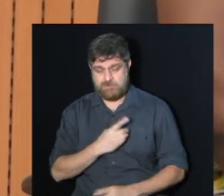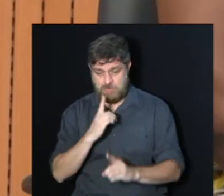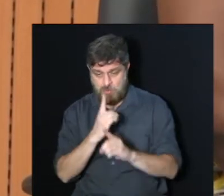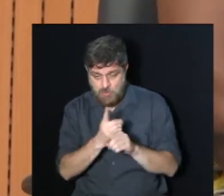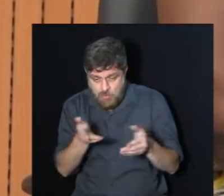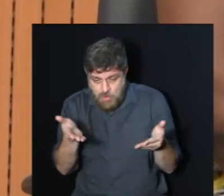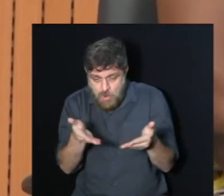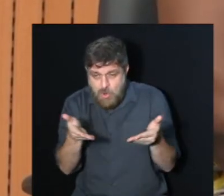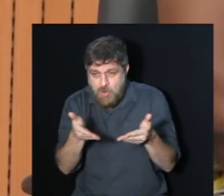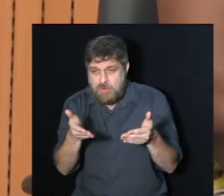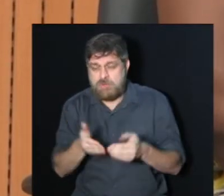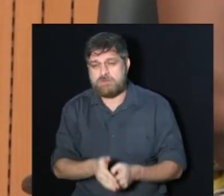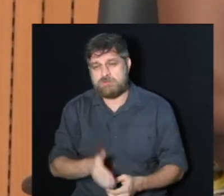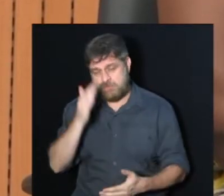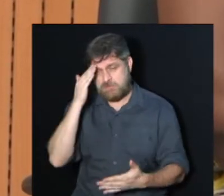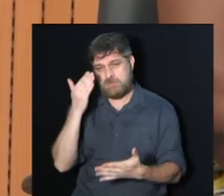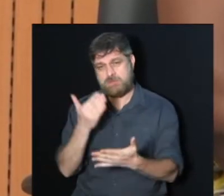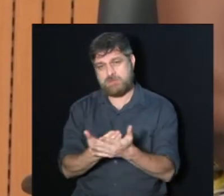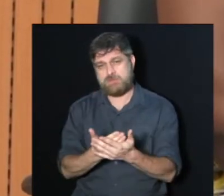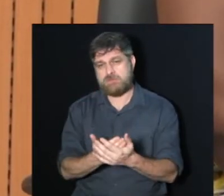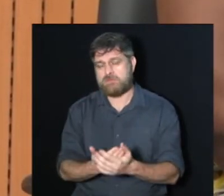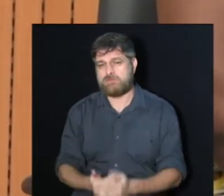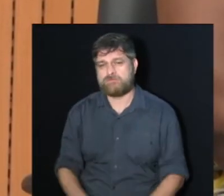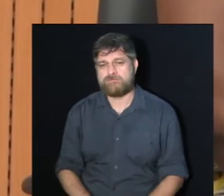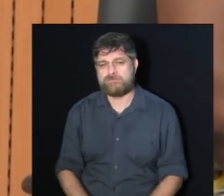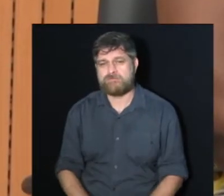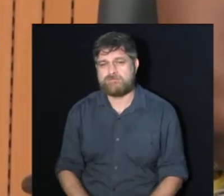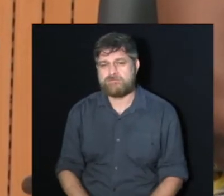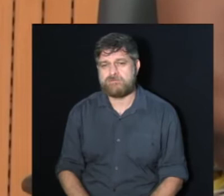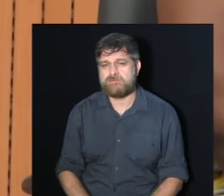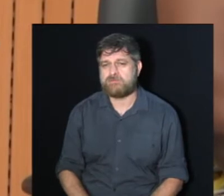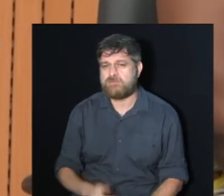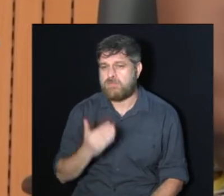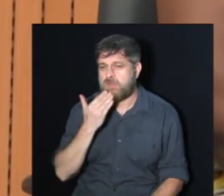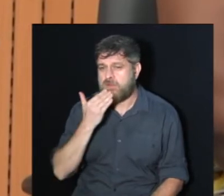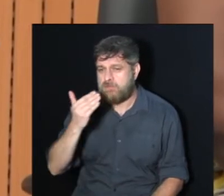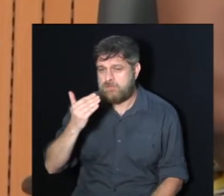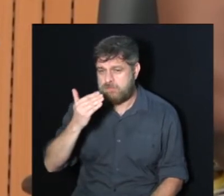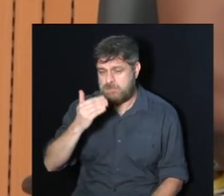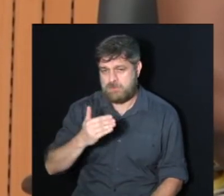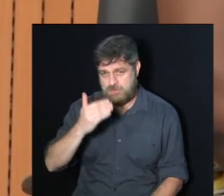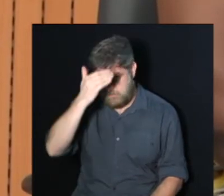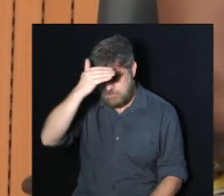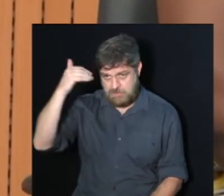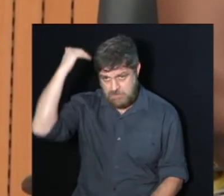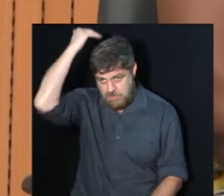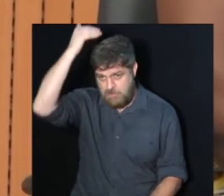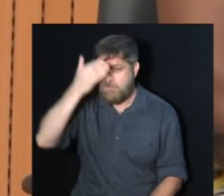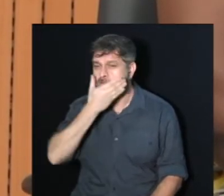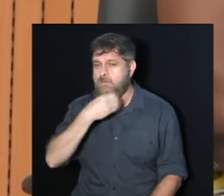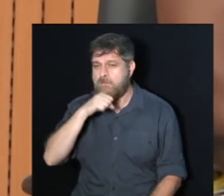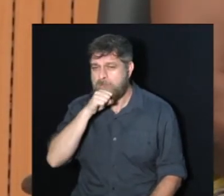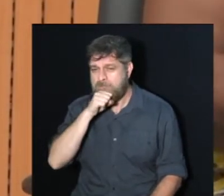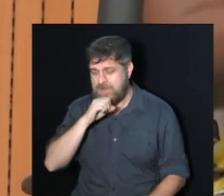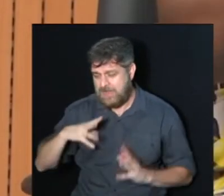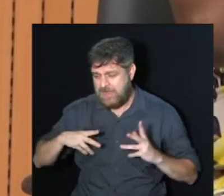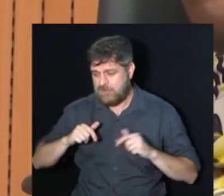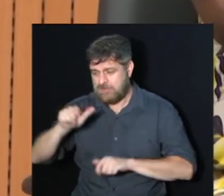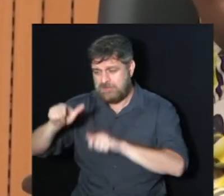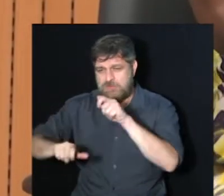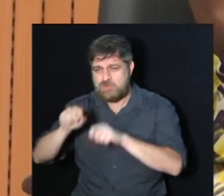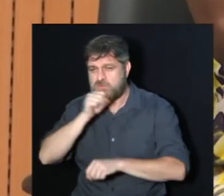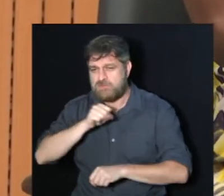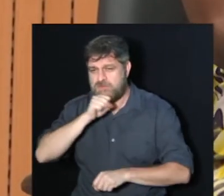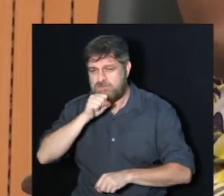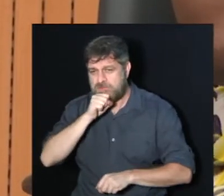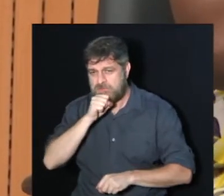certeza, pedindo a benção ao Pai Medeiros, e a todos os mais velhos, e a todos os